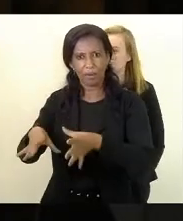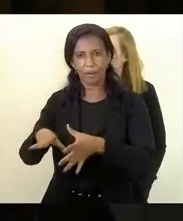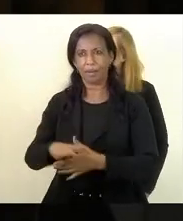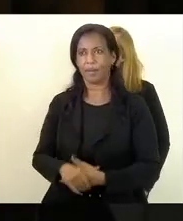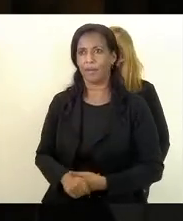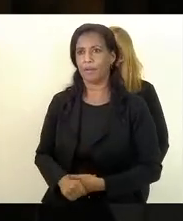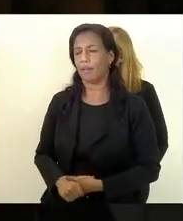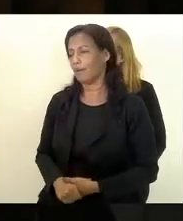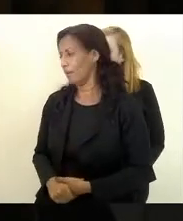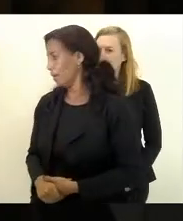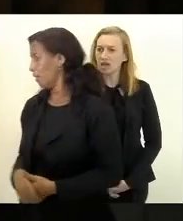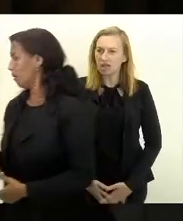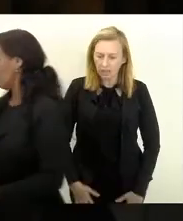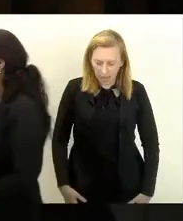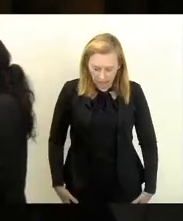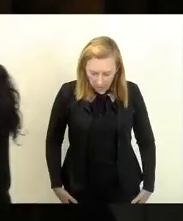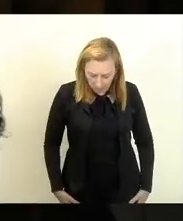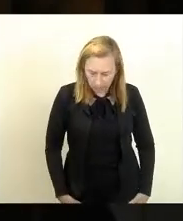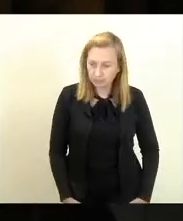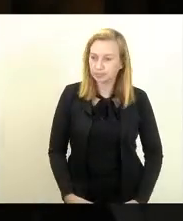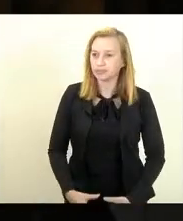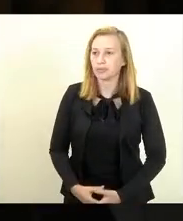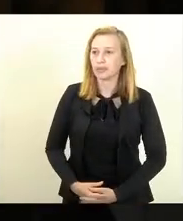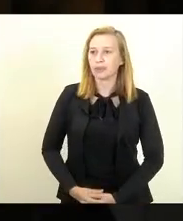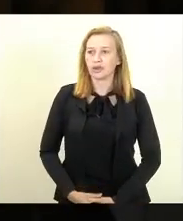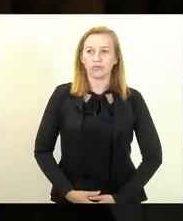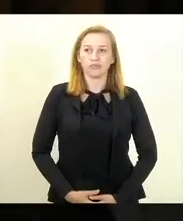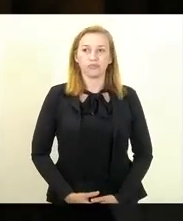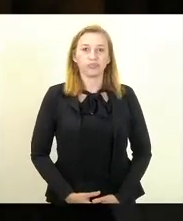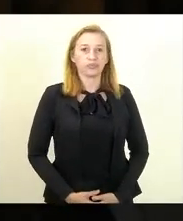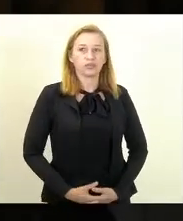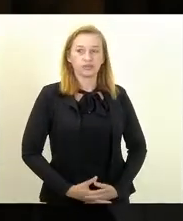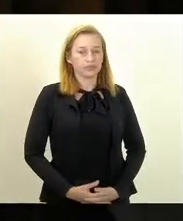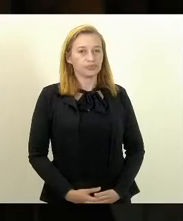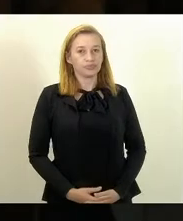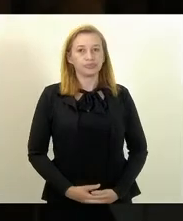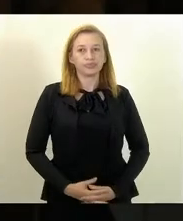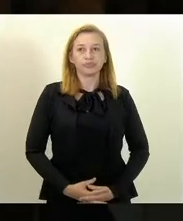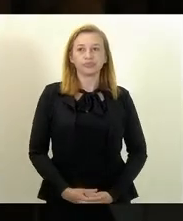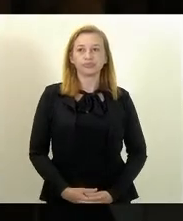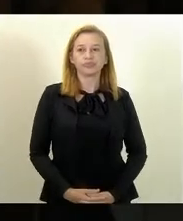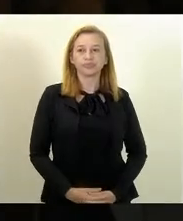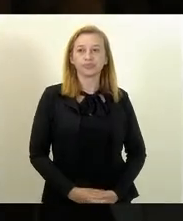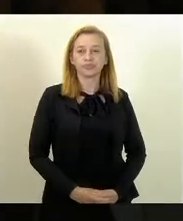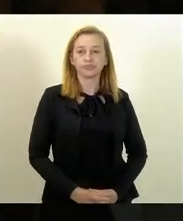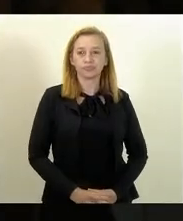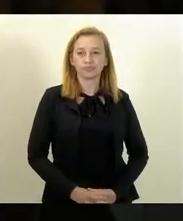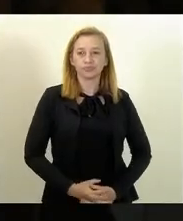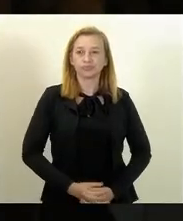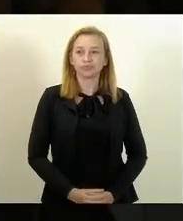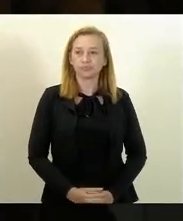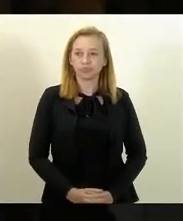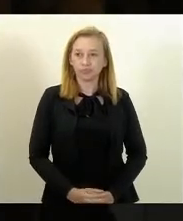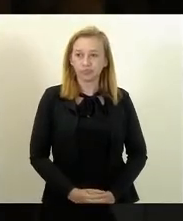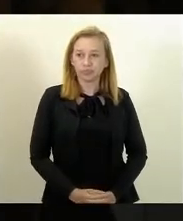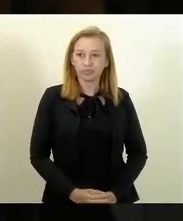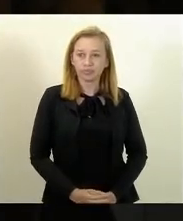quando o osso não tiver mais nem um fio de caldo no tutano.